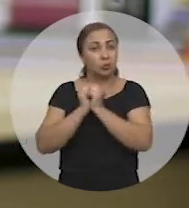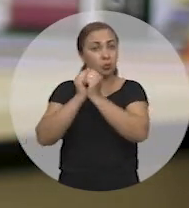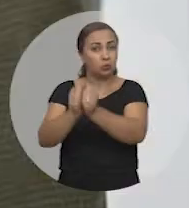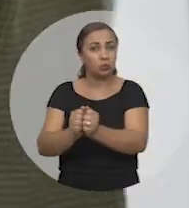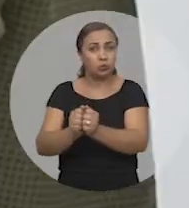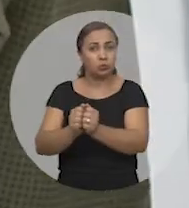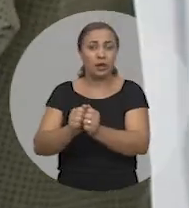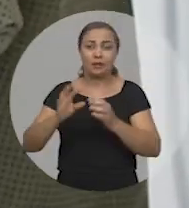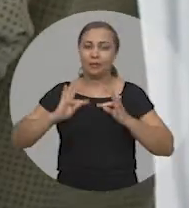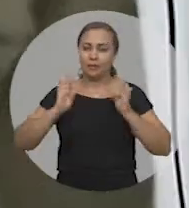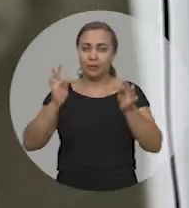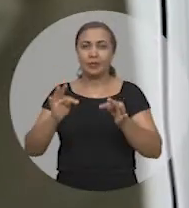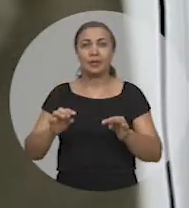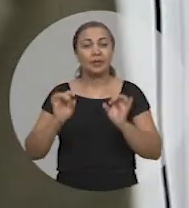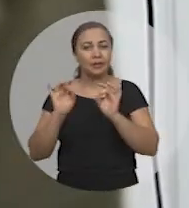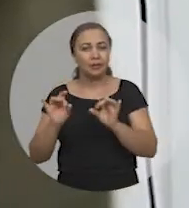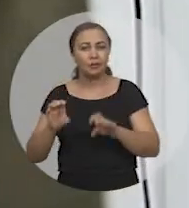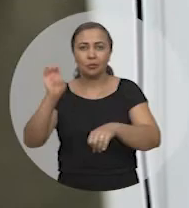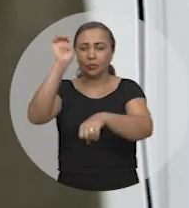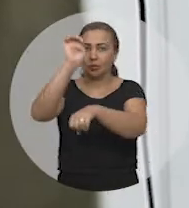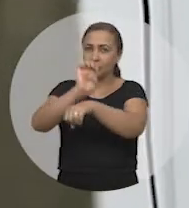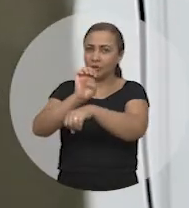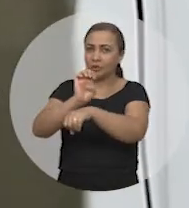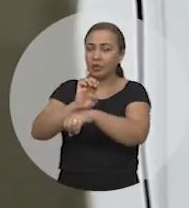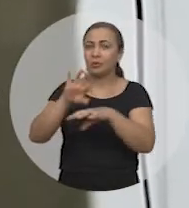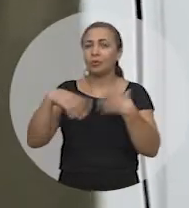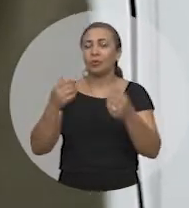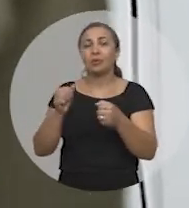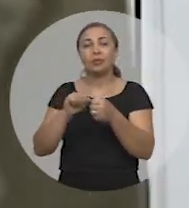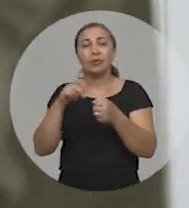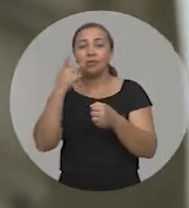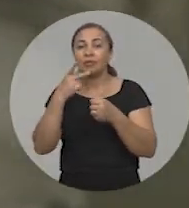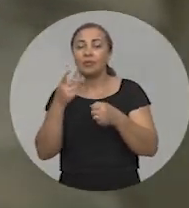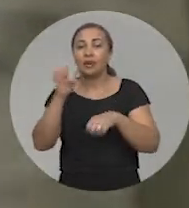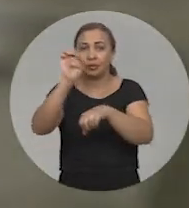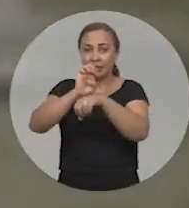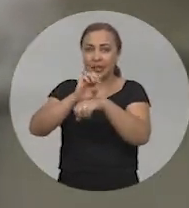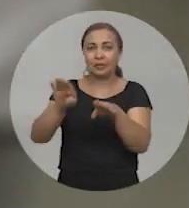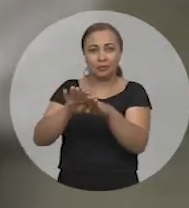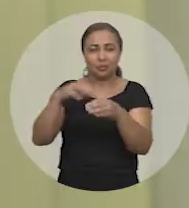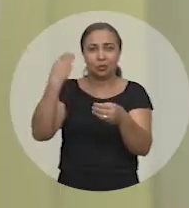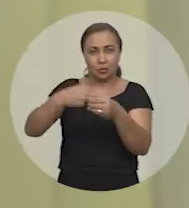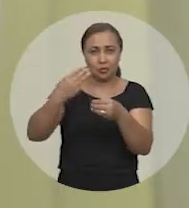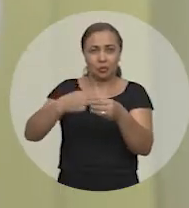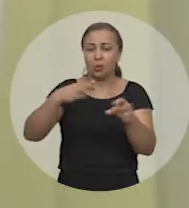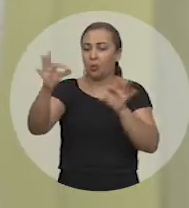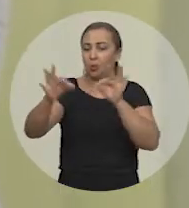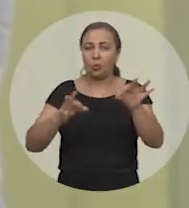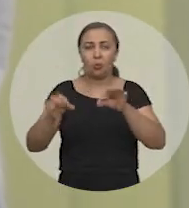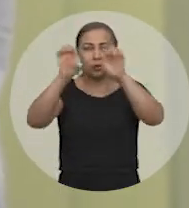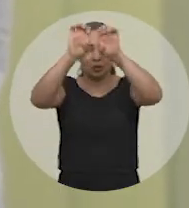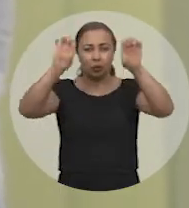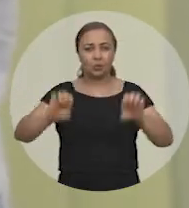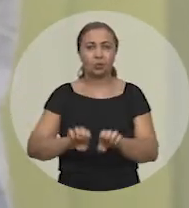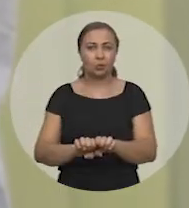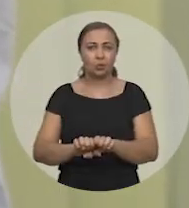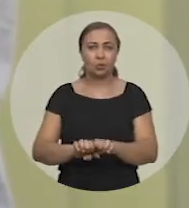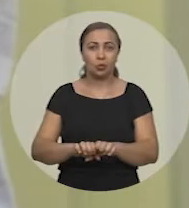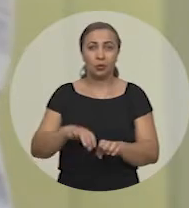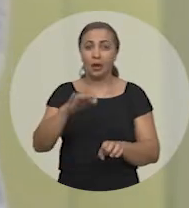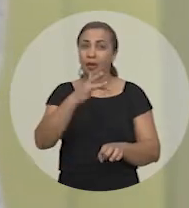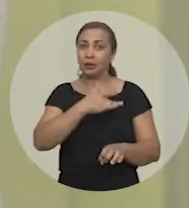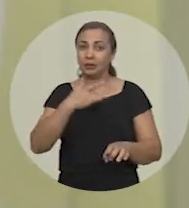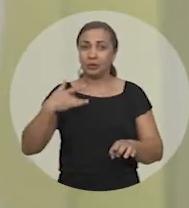técnica científica e permite o estado aí quando eu falo estado e municípios organizar sua